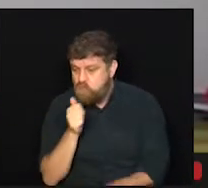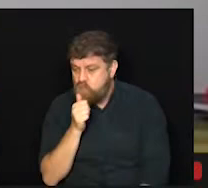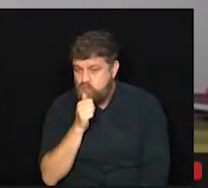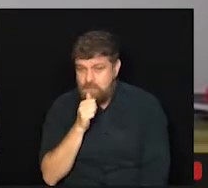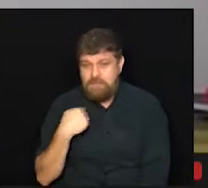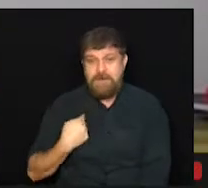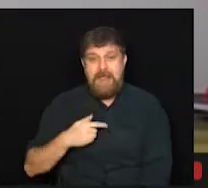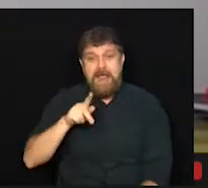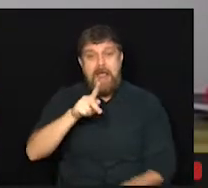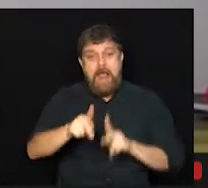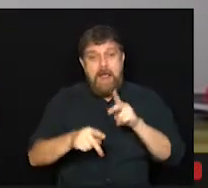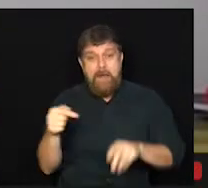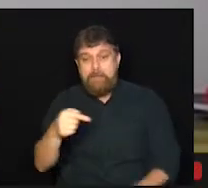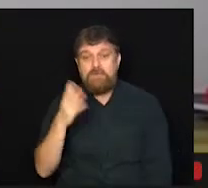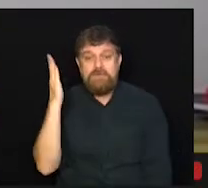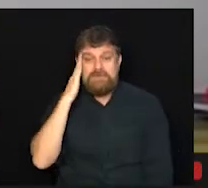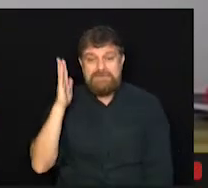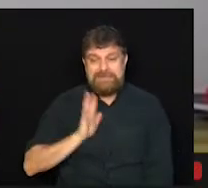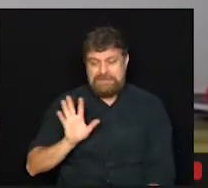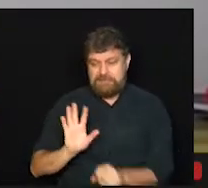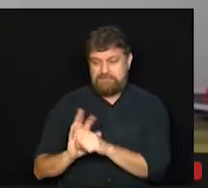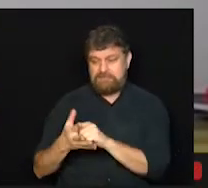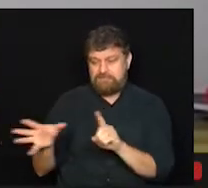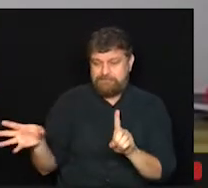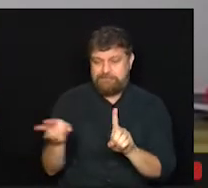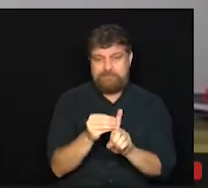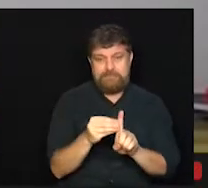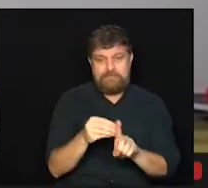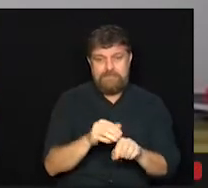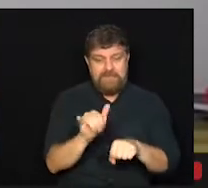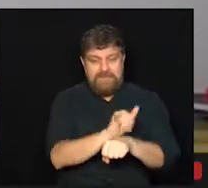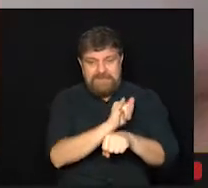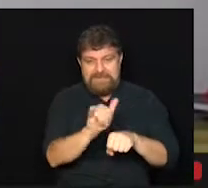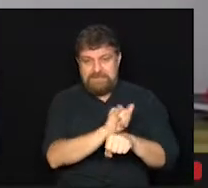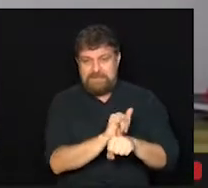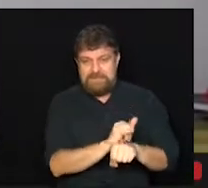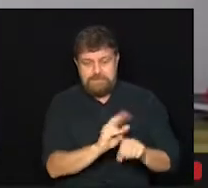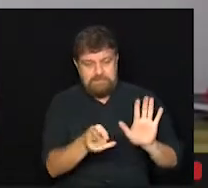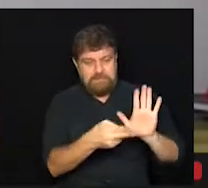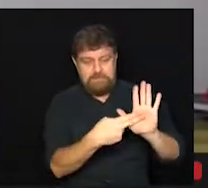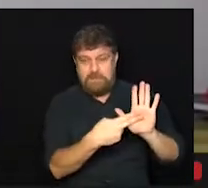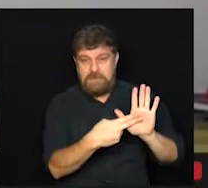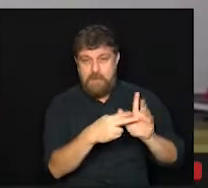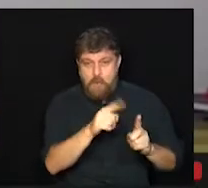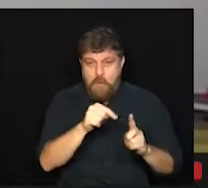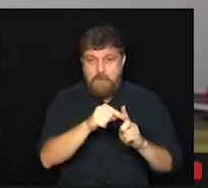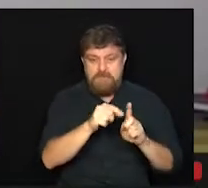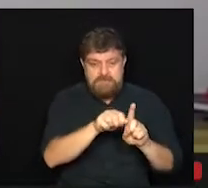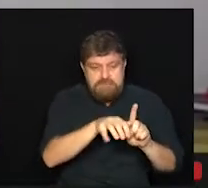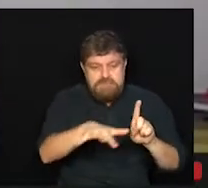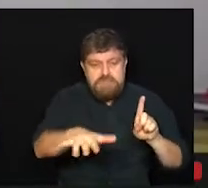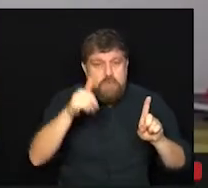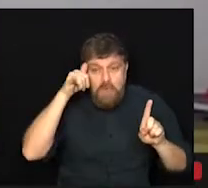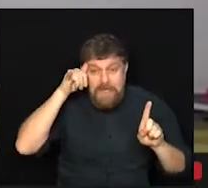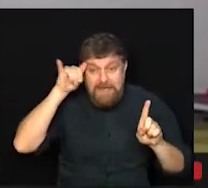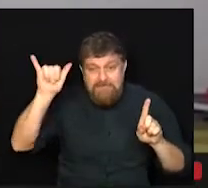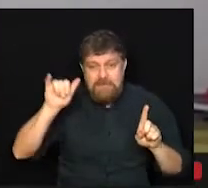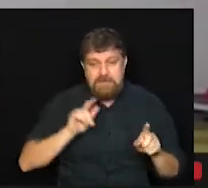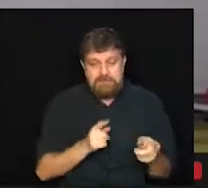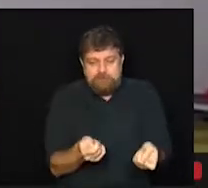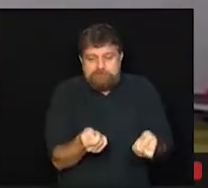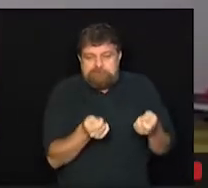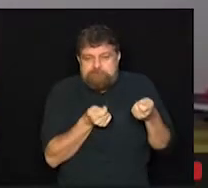que estão contaminadas, ela pode adotar medidas para não contagiar outras pessoas e, portanto, conter